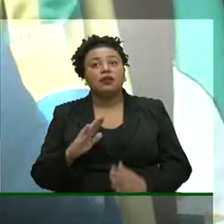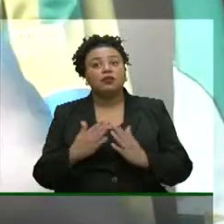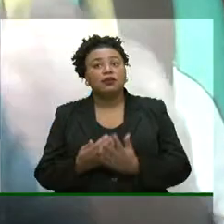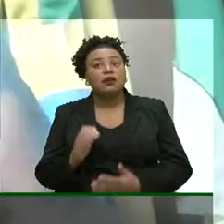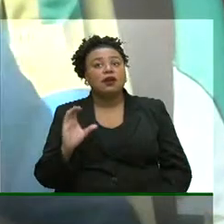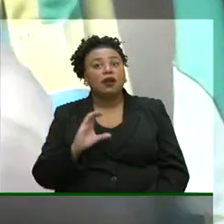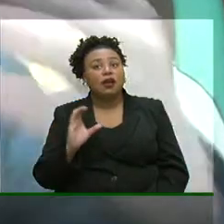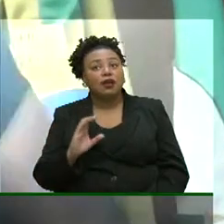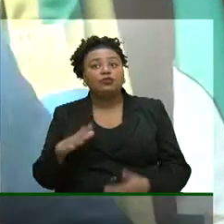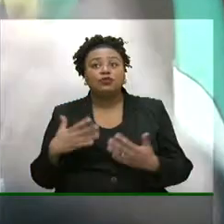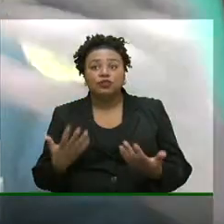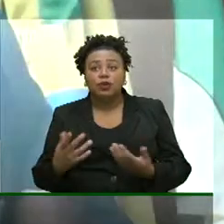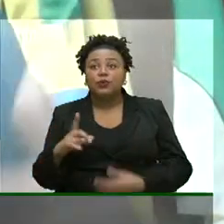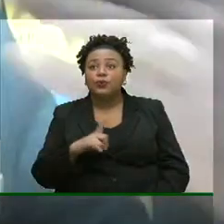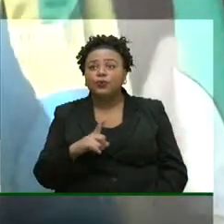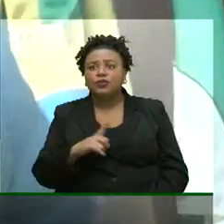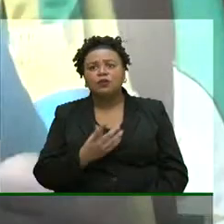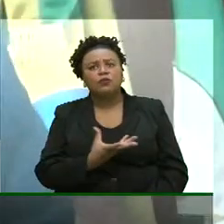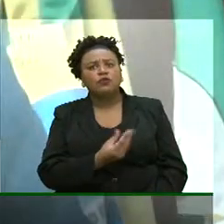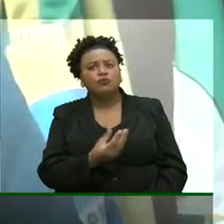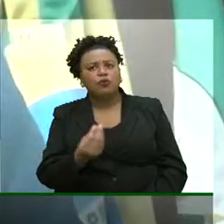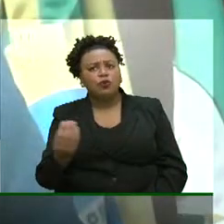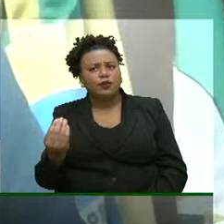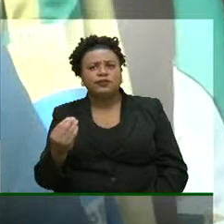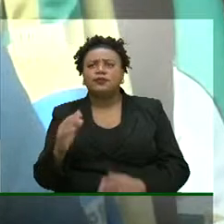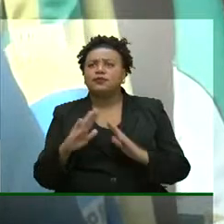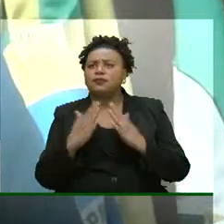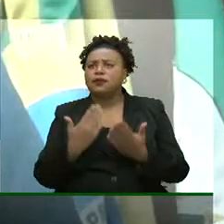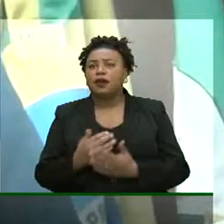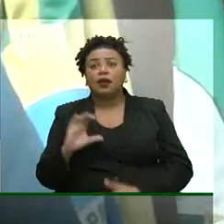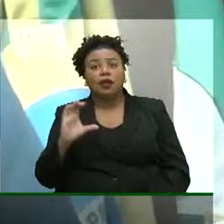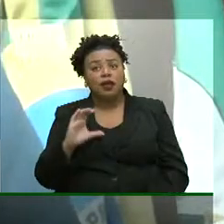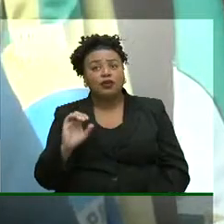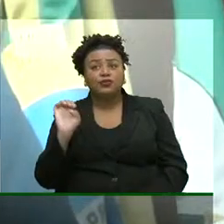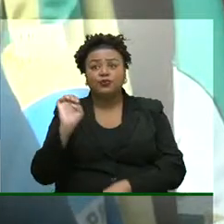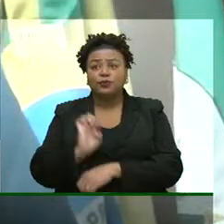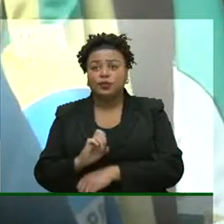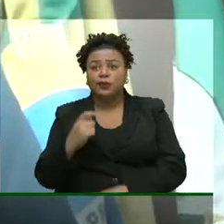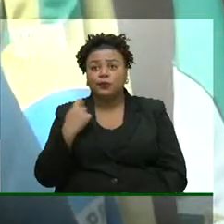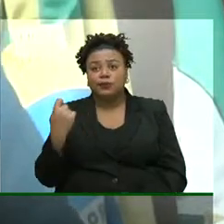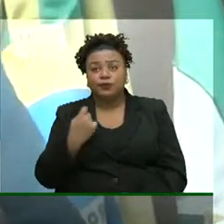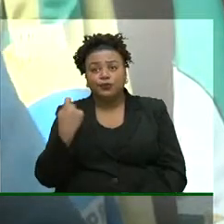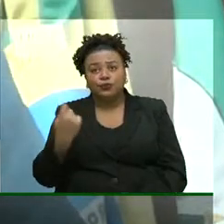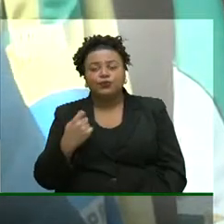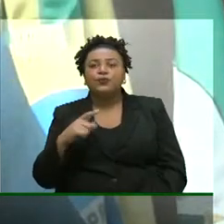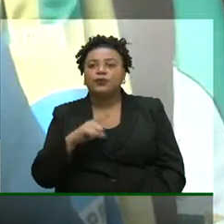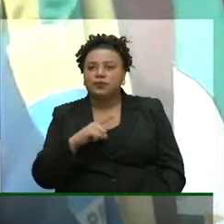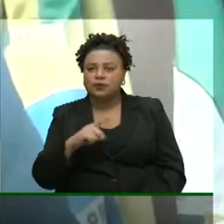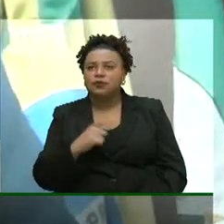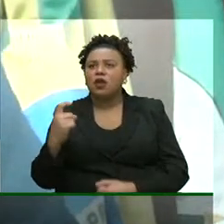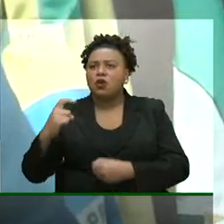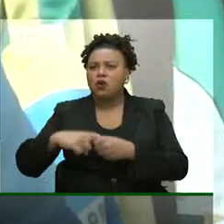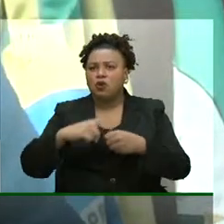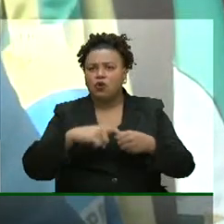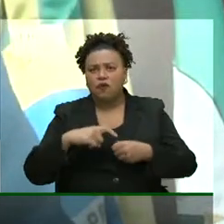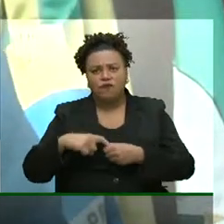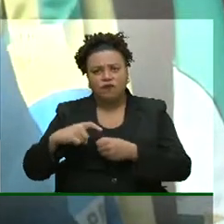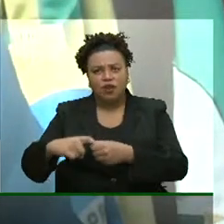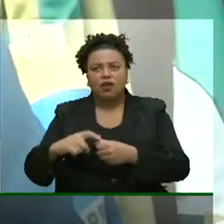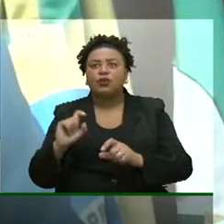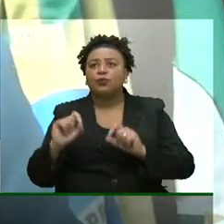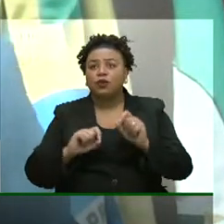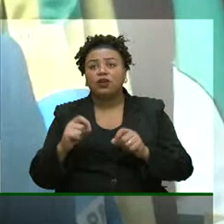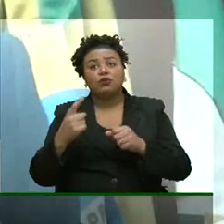aí centenas e centenas de creches no estado do Rio Grande do Sul que tem convênios com